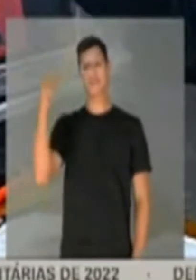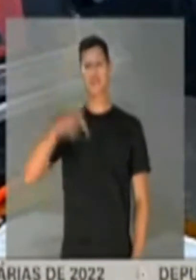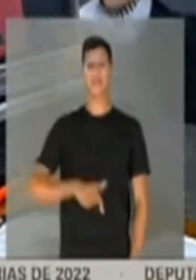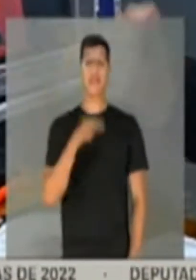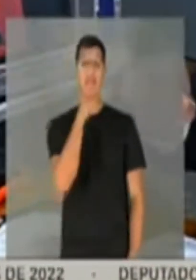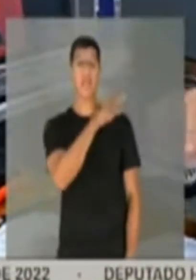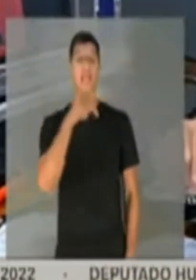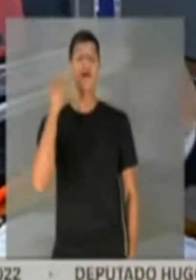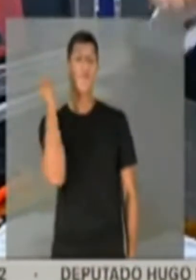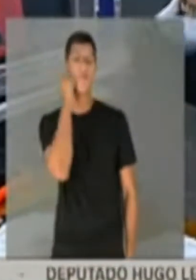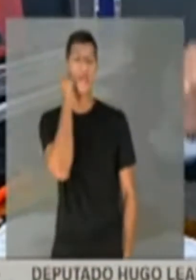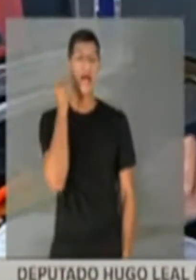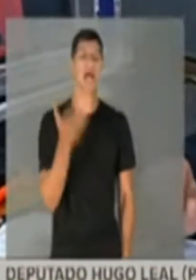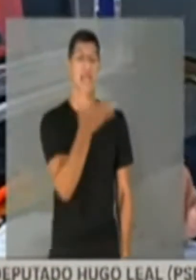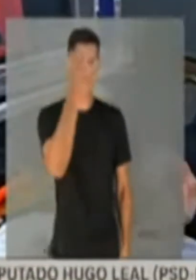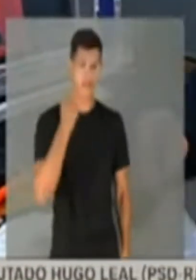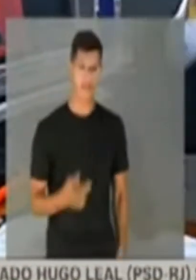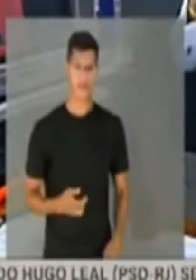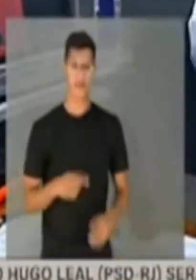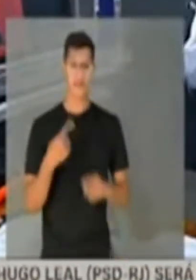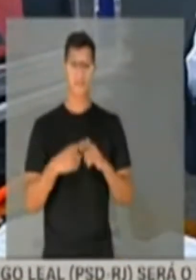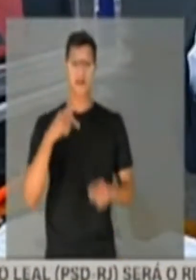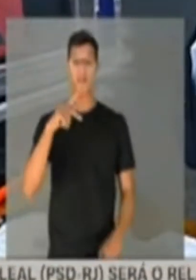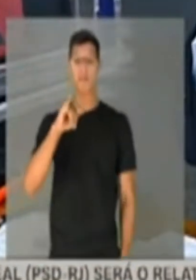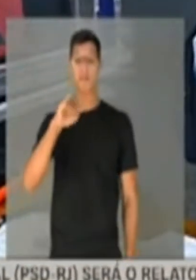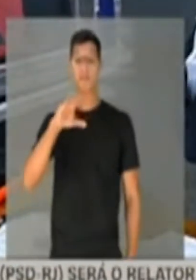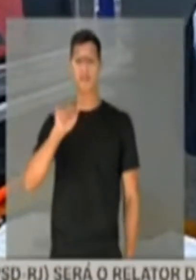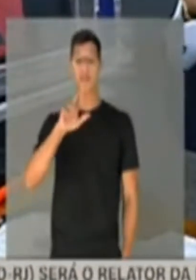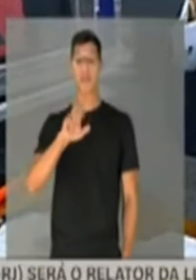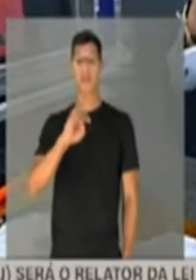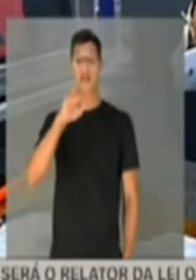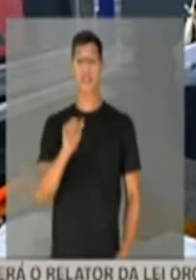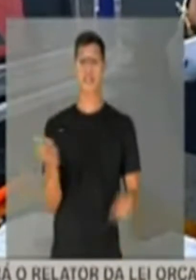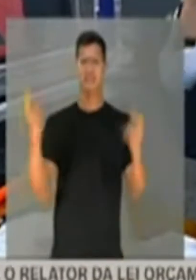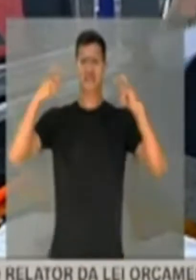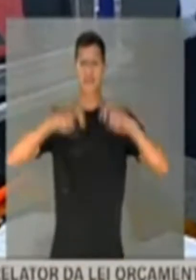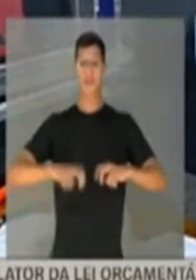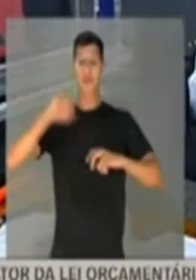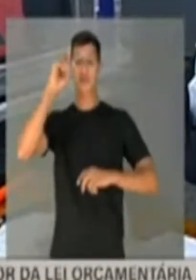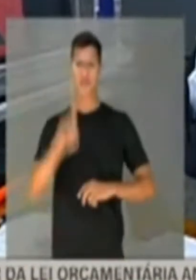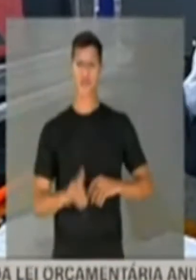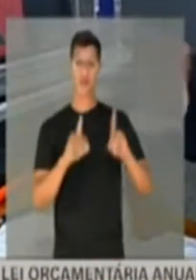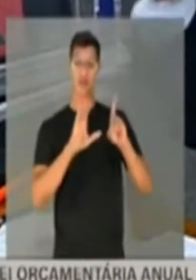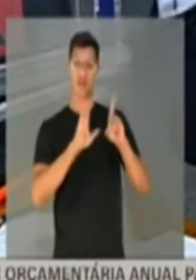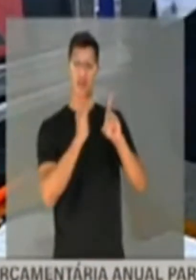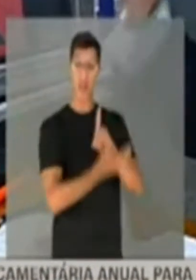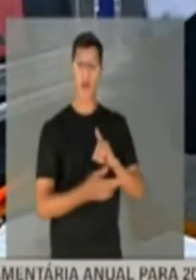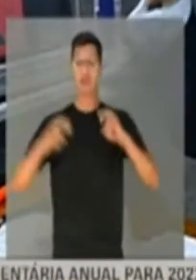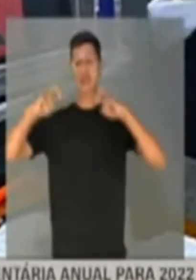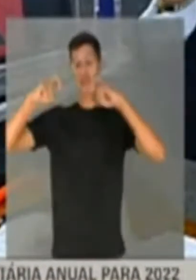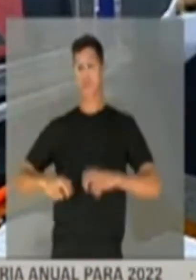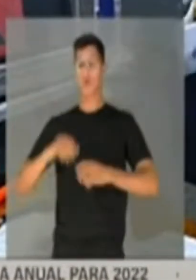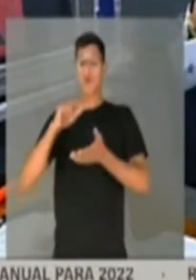é um picareta, como foi dito. Pois esse picareta sentou-se com o diretor da Delog, sentou-se